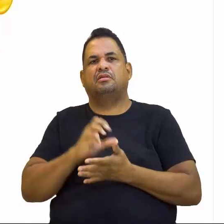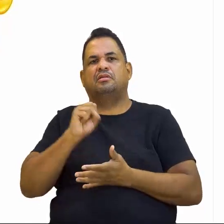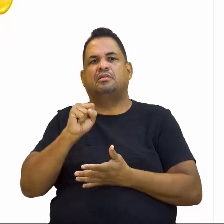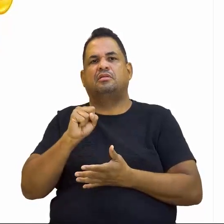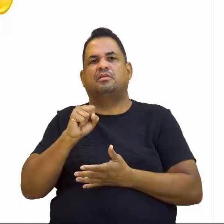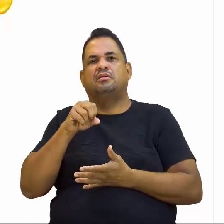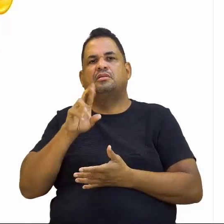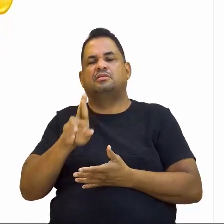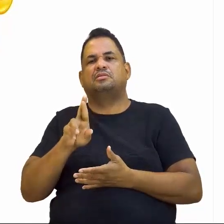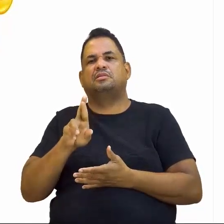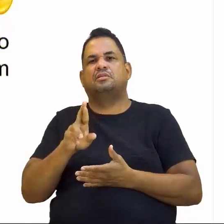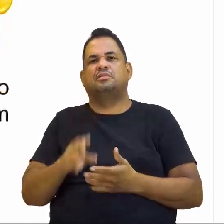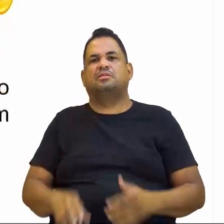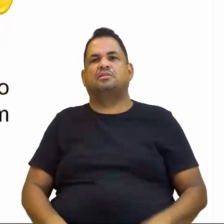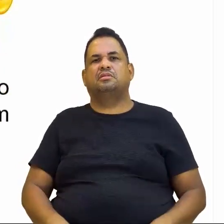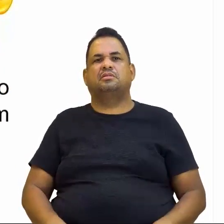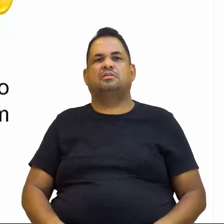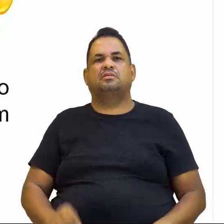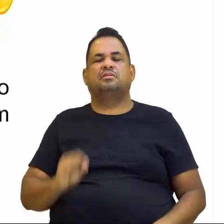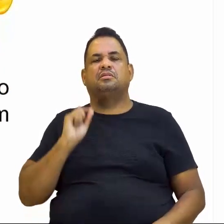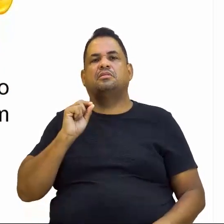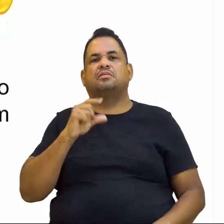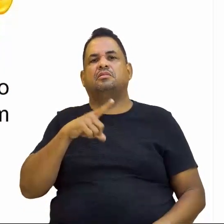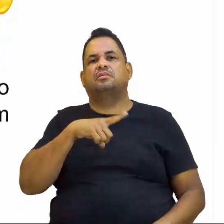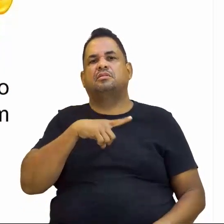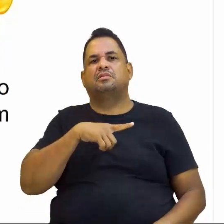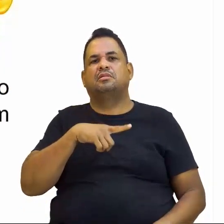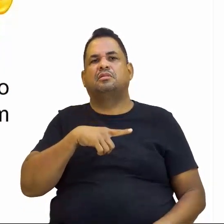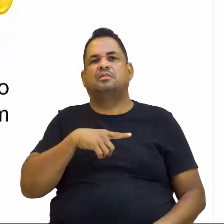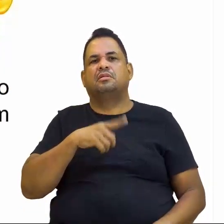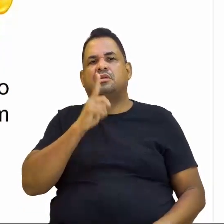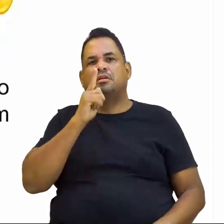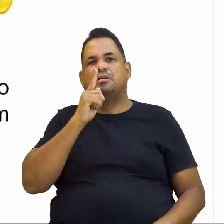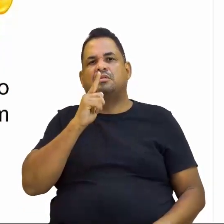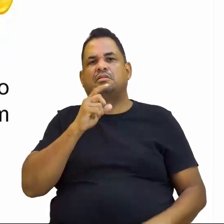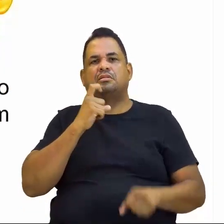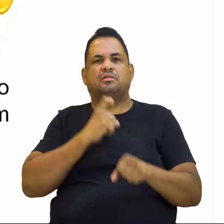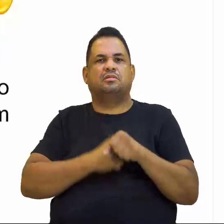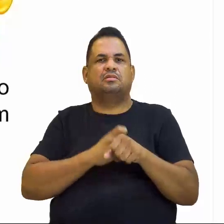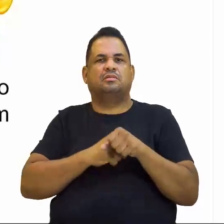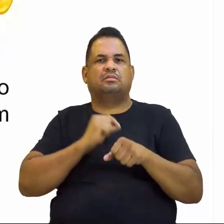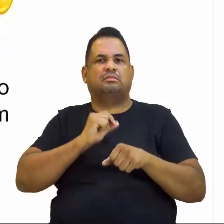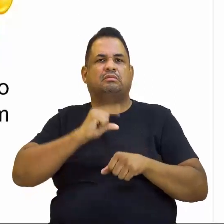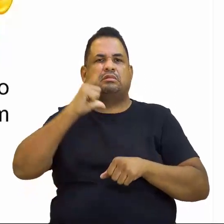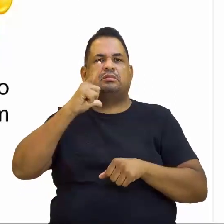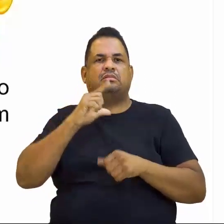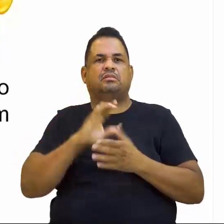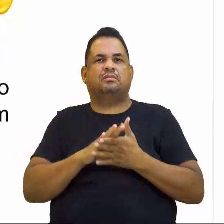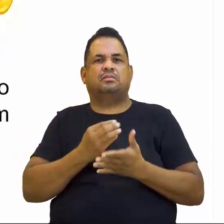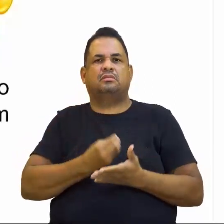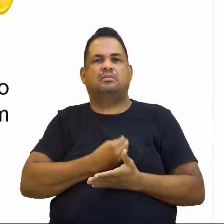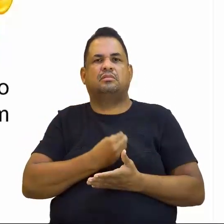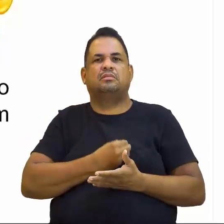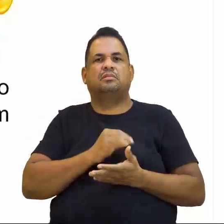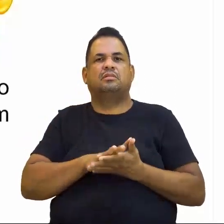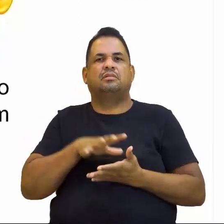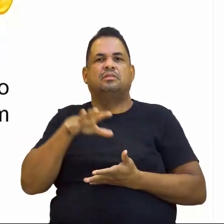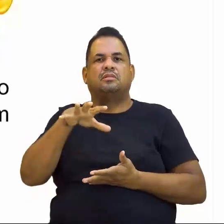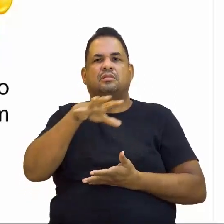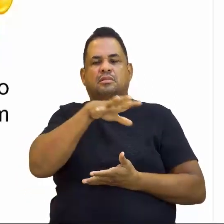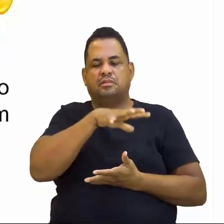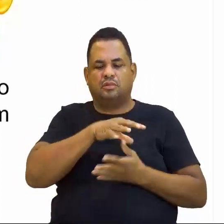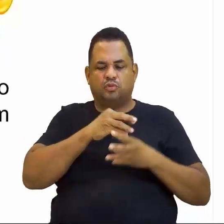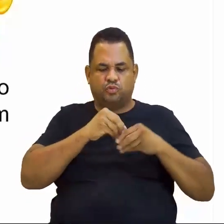estrôncio. Então, o que nós vamos ter? A água com dureza elevada normalmente estão presentes nas regiões que